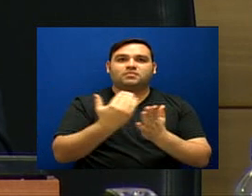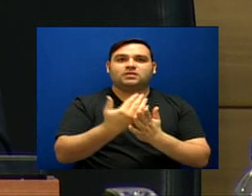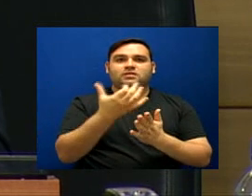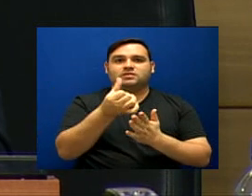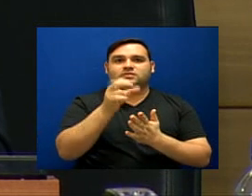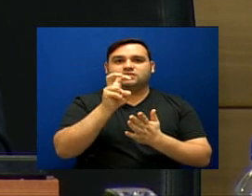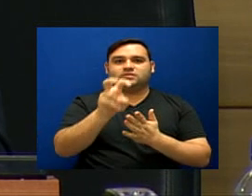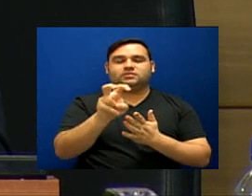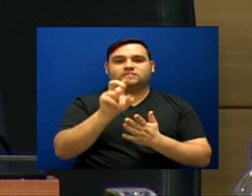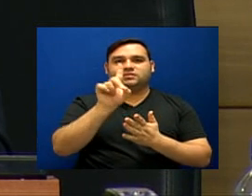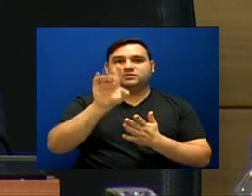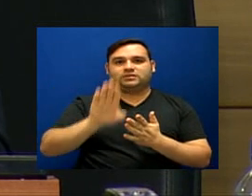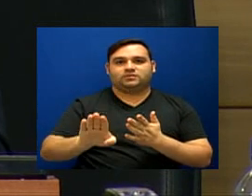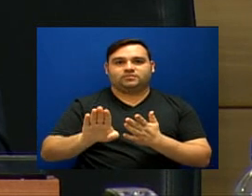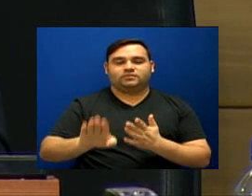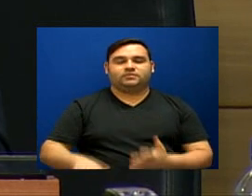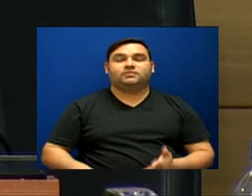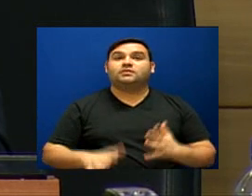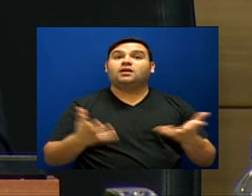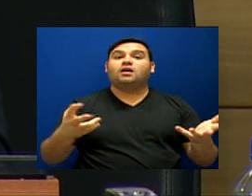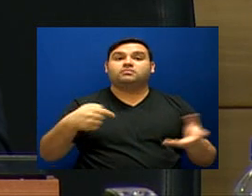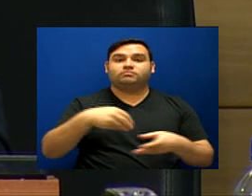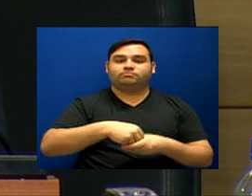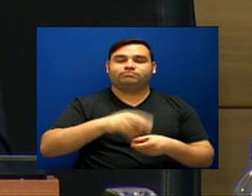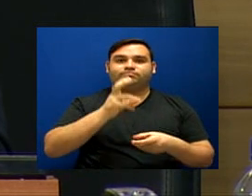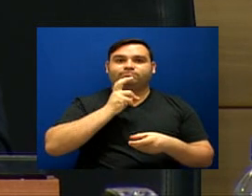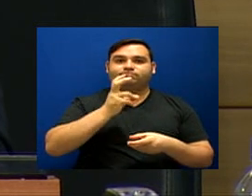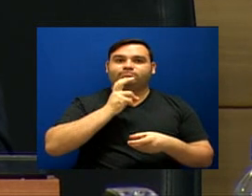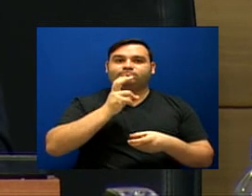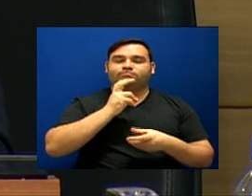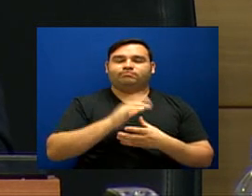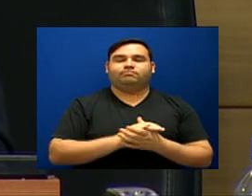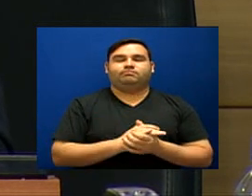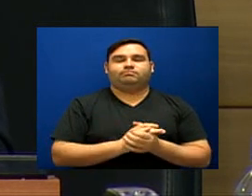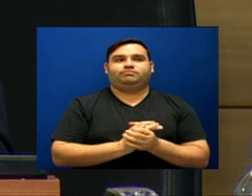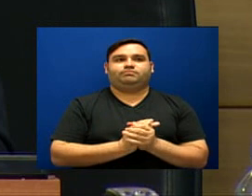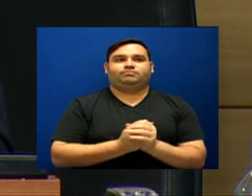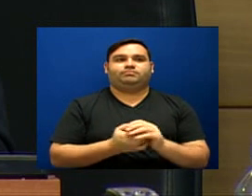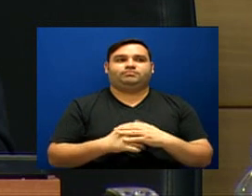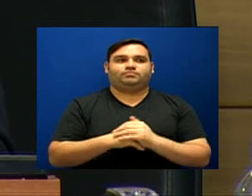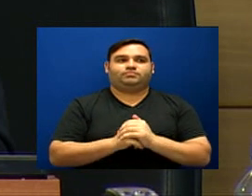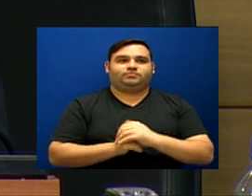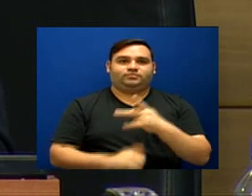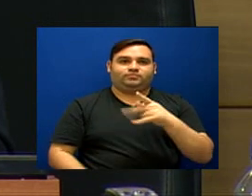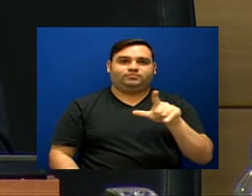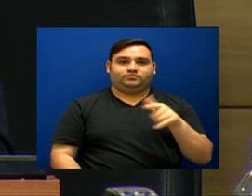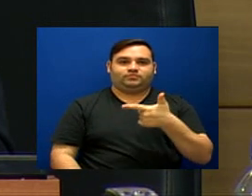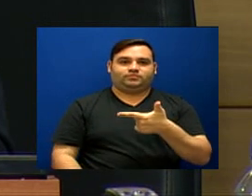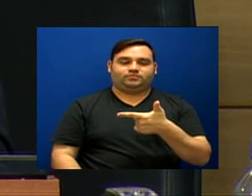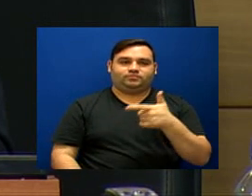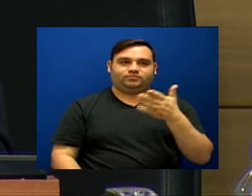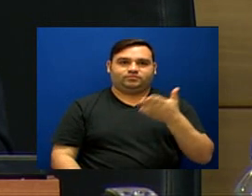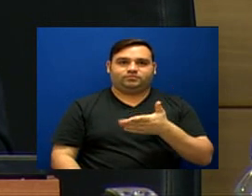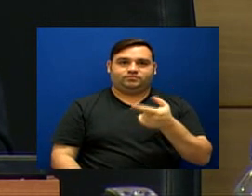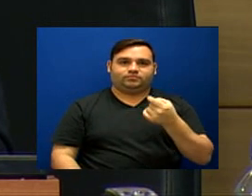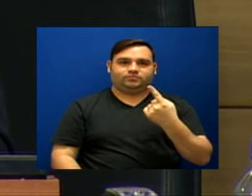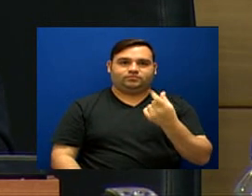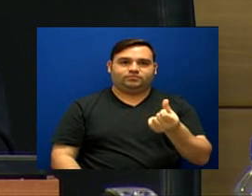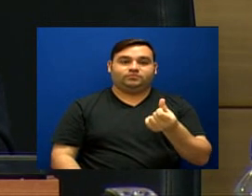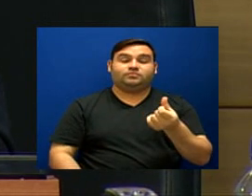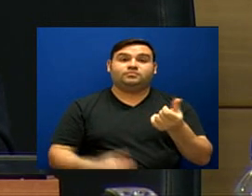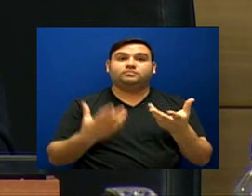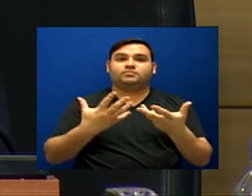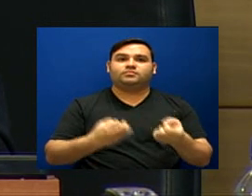65 decibéis no município de Sorocaba. É, e tem a PL número 2 de 2016, que